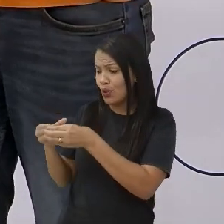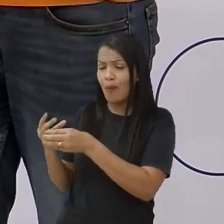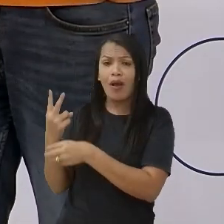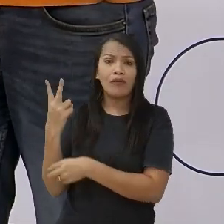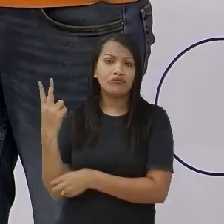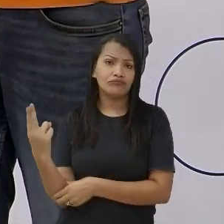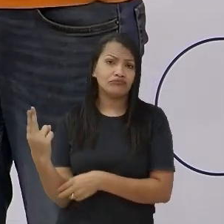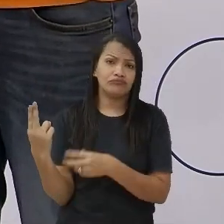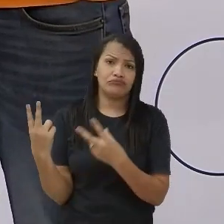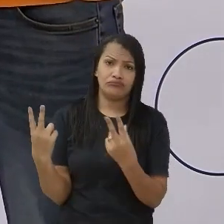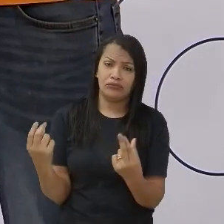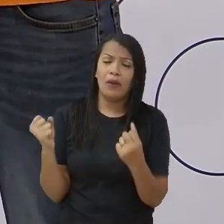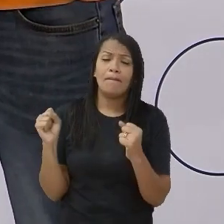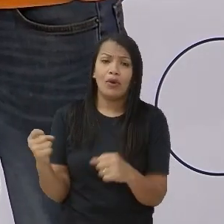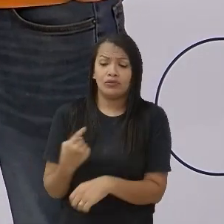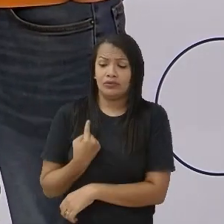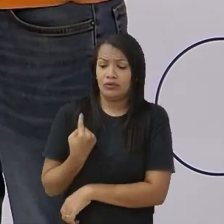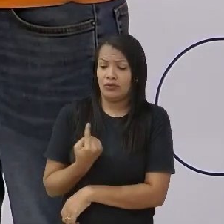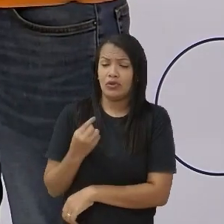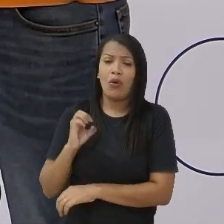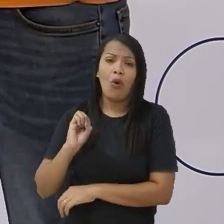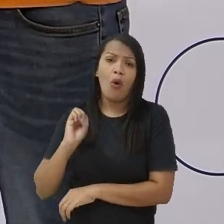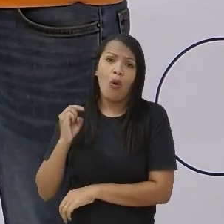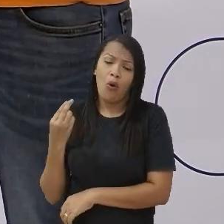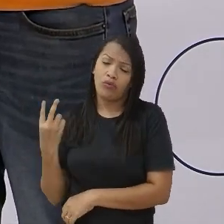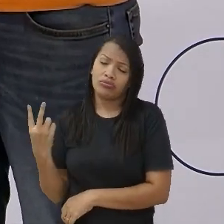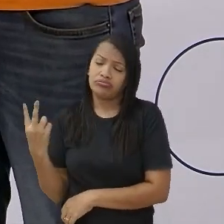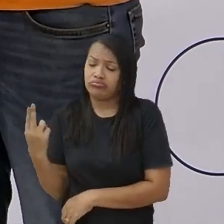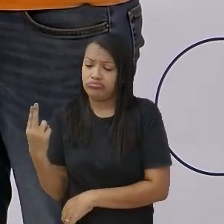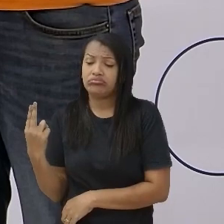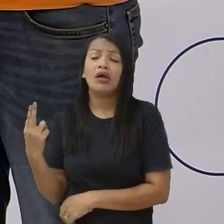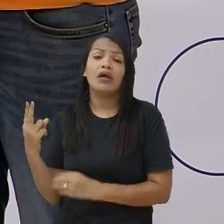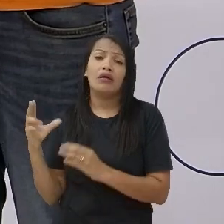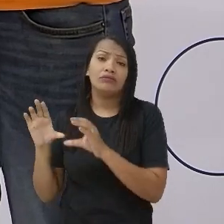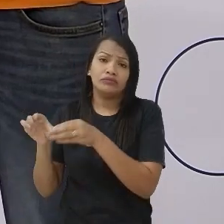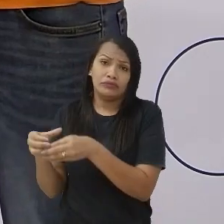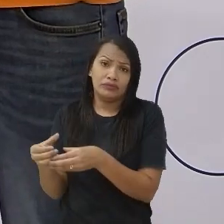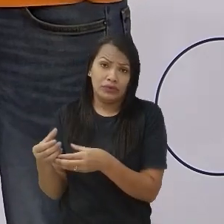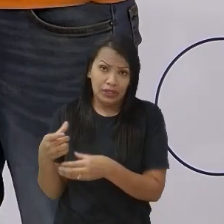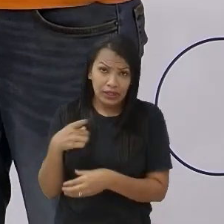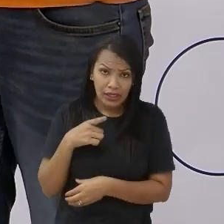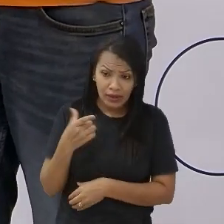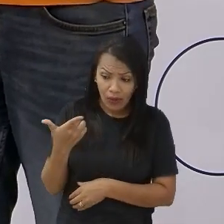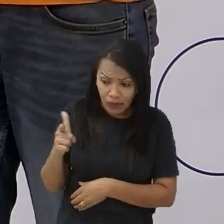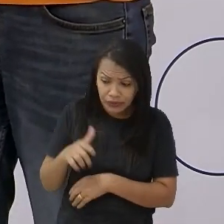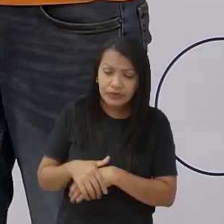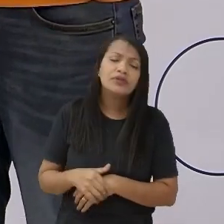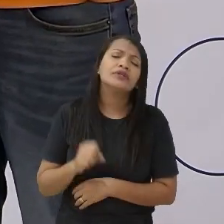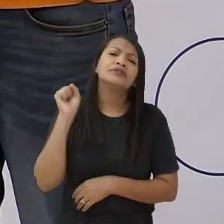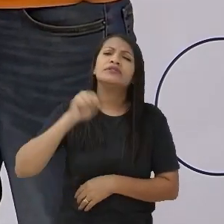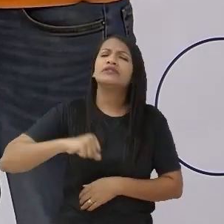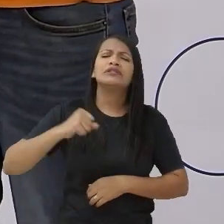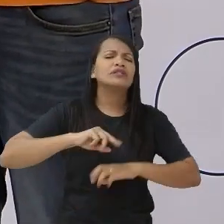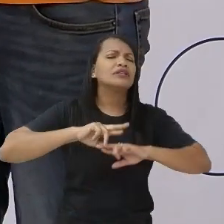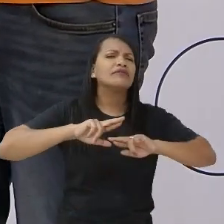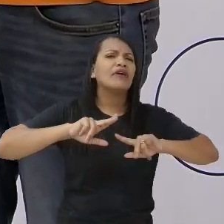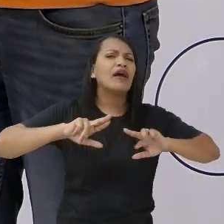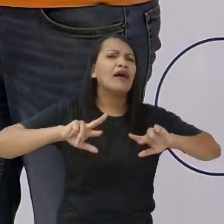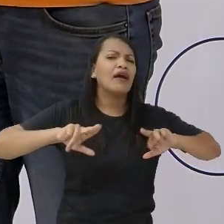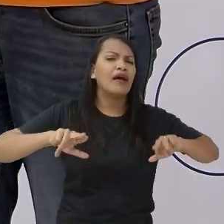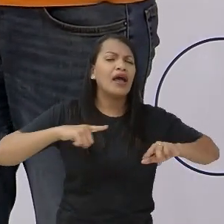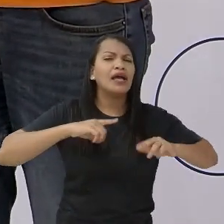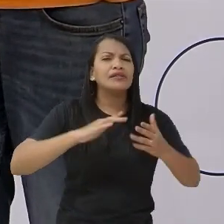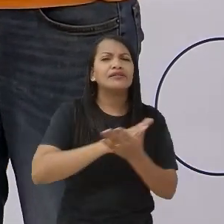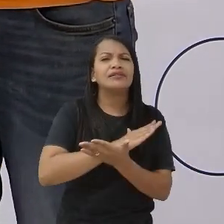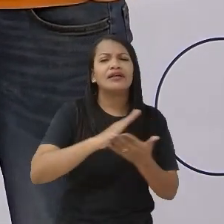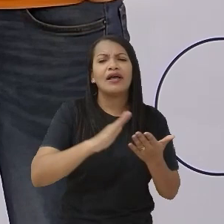dupla. Exato, pode ser individual ou coletiva. Ah, muito bom, professor. E tem mais alguma atividade? Sim, ó, tem um monte, mas a gente vai falar só de